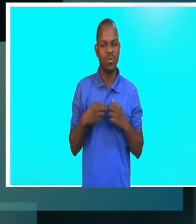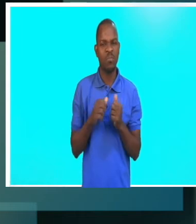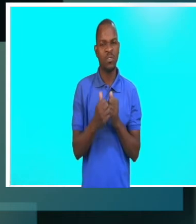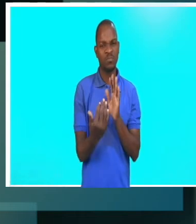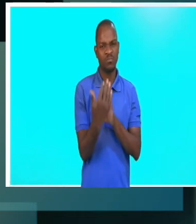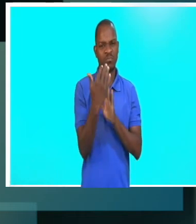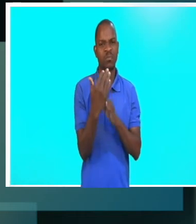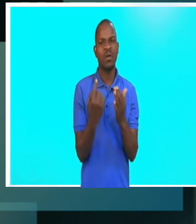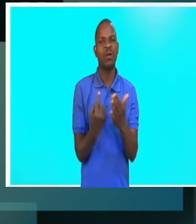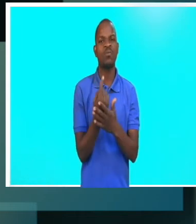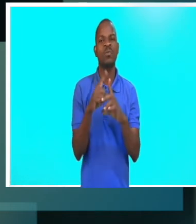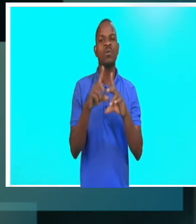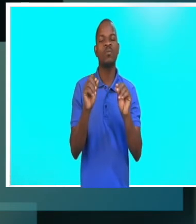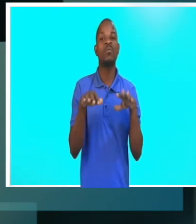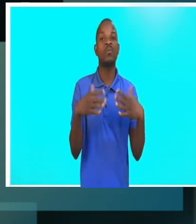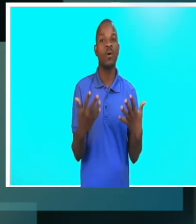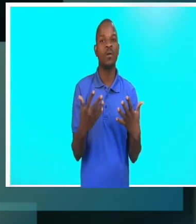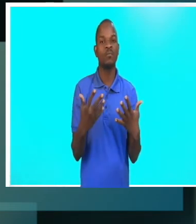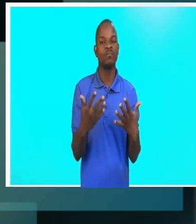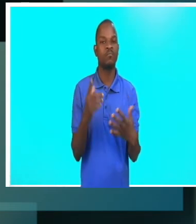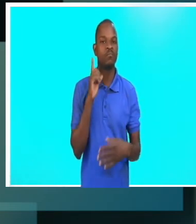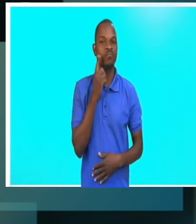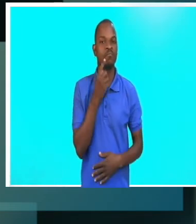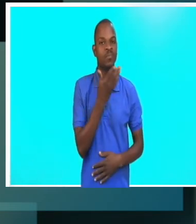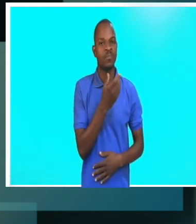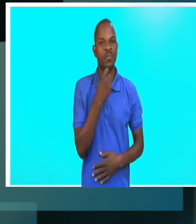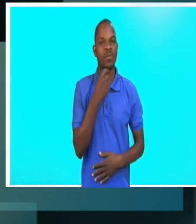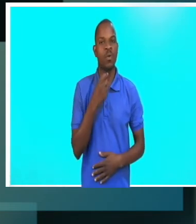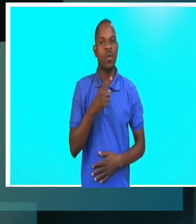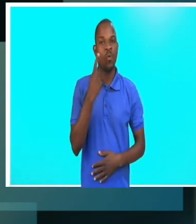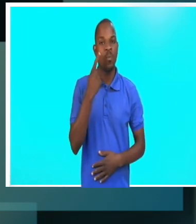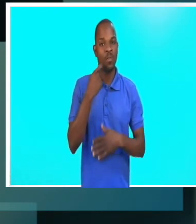o que aconteceu? Depois de uma semana de nascença no ar,